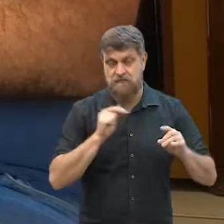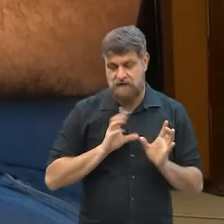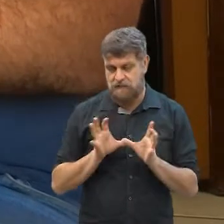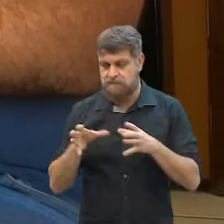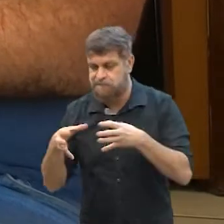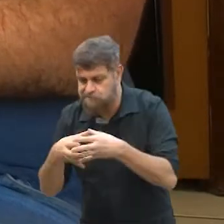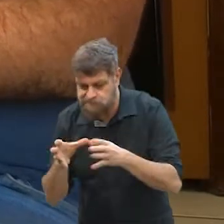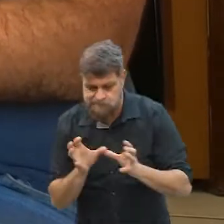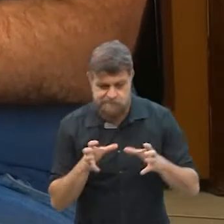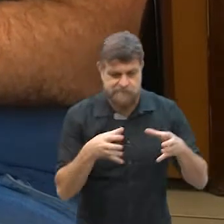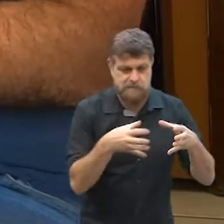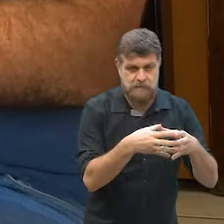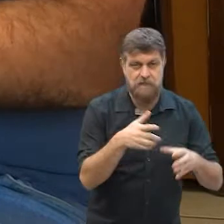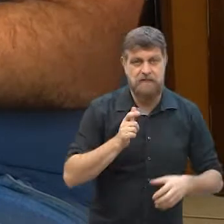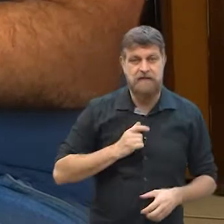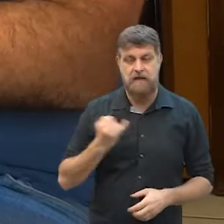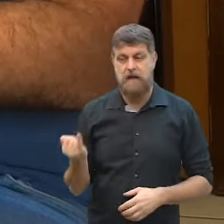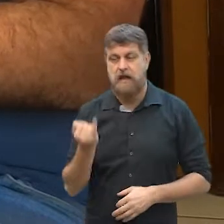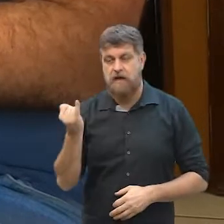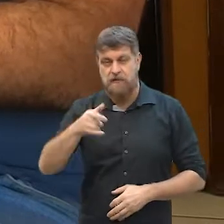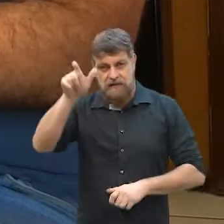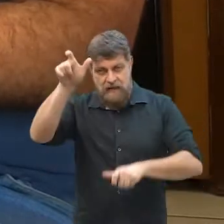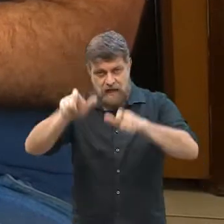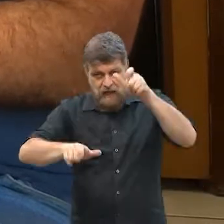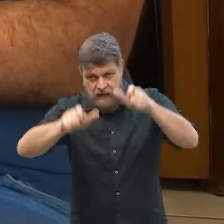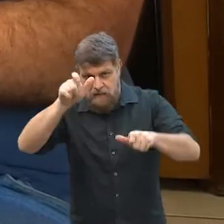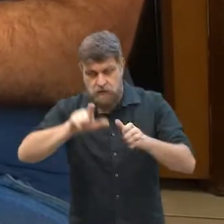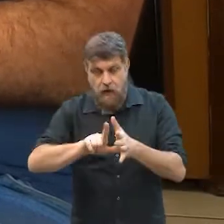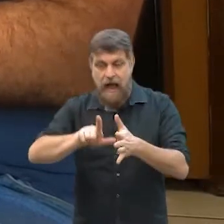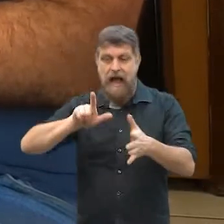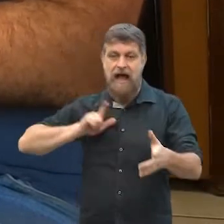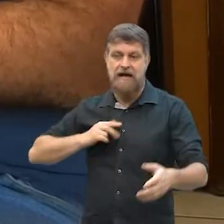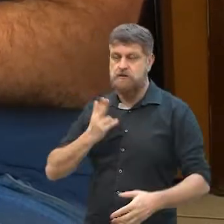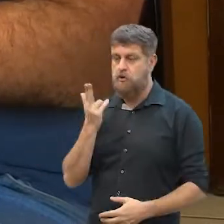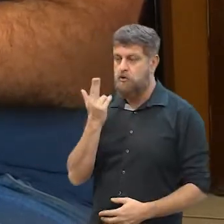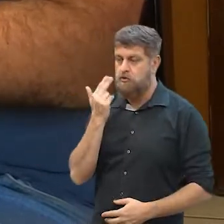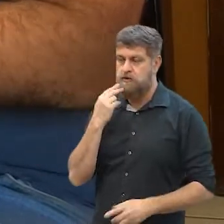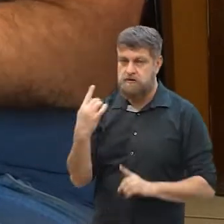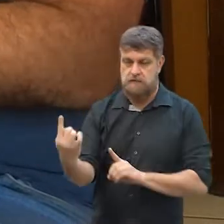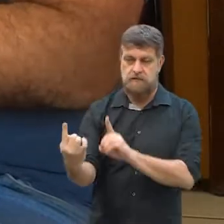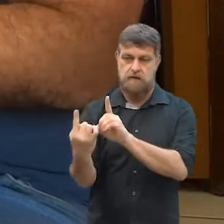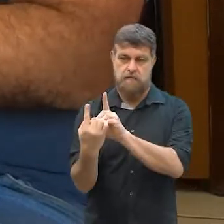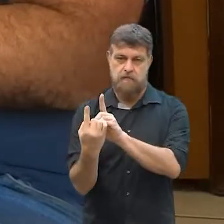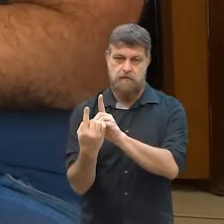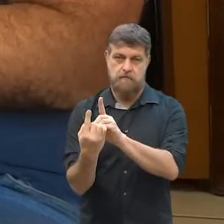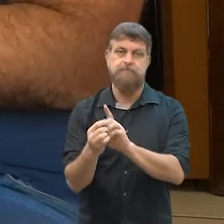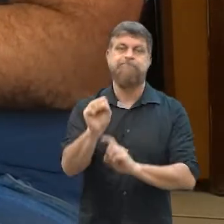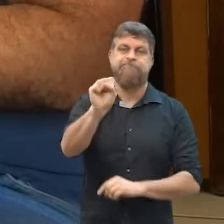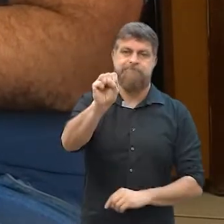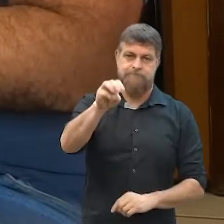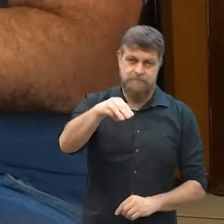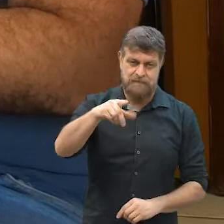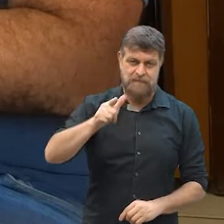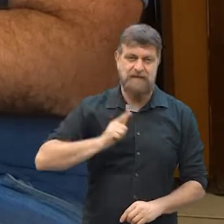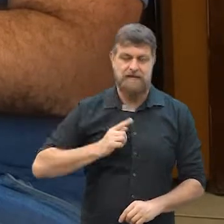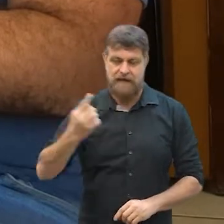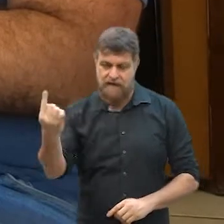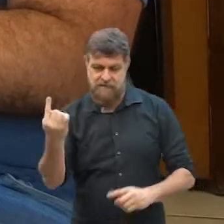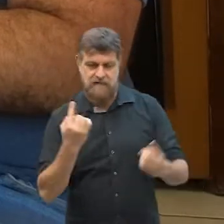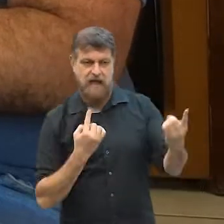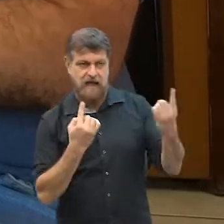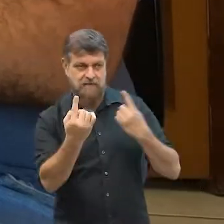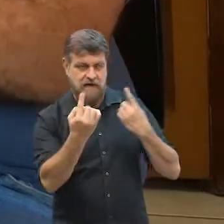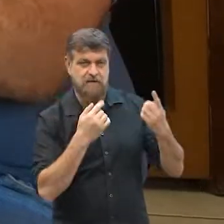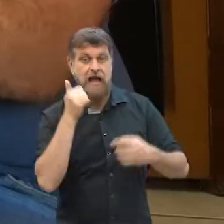é importante também que essas pessoas passem por uma consulta. Com certeza. E aparece muito. Algumas